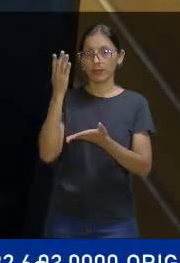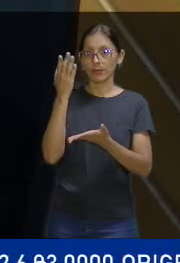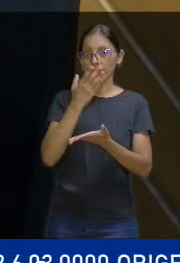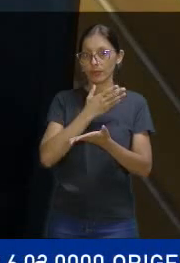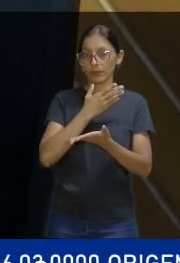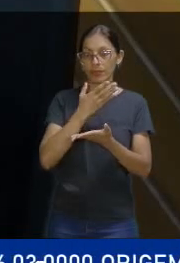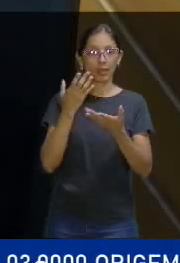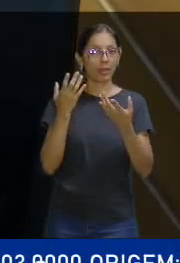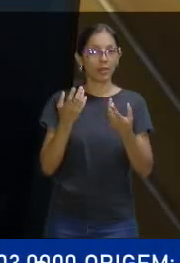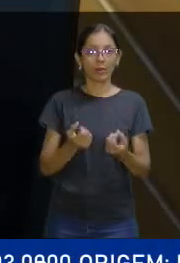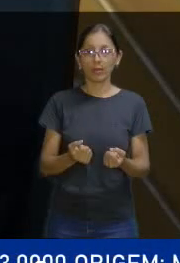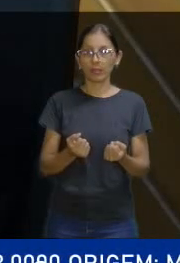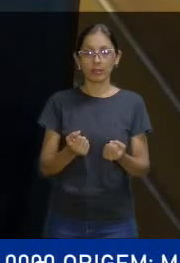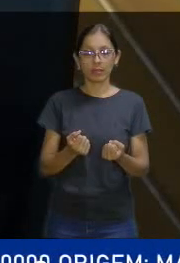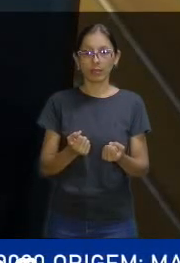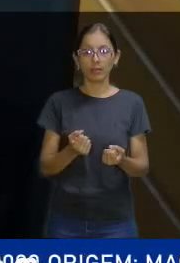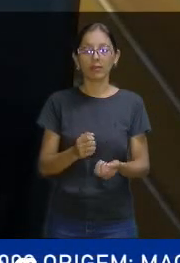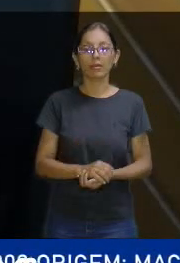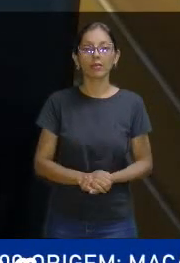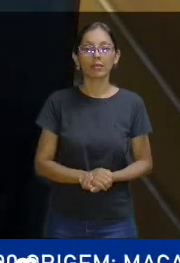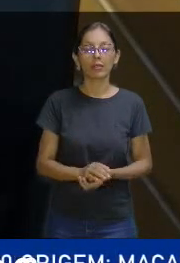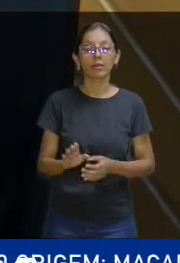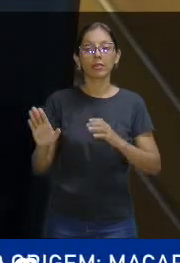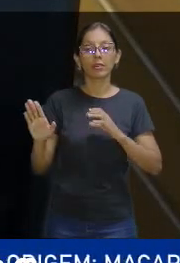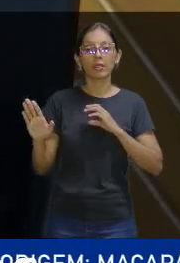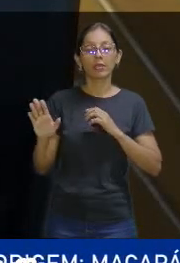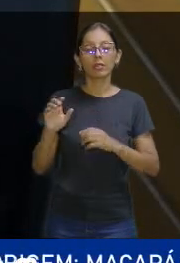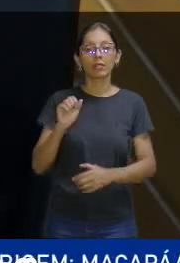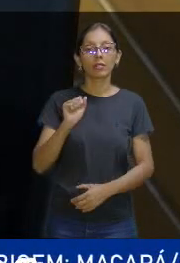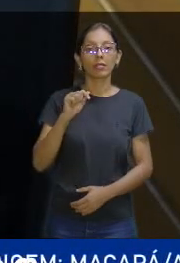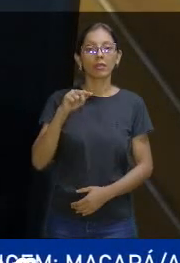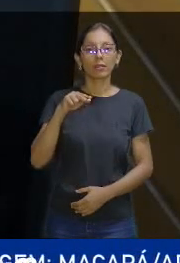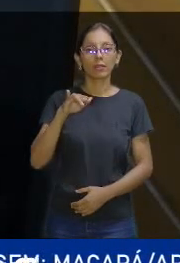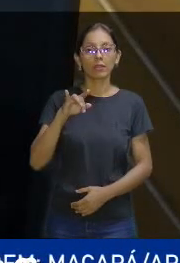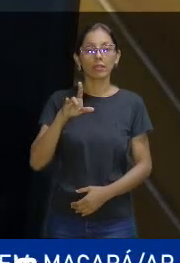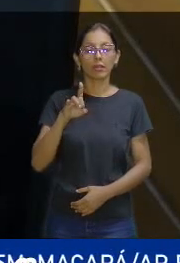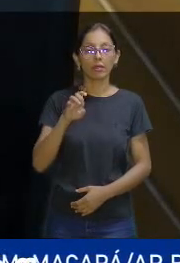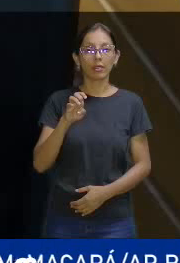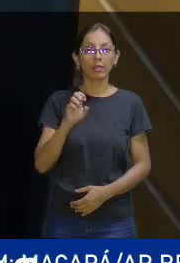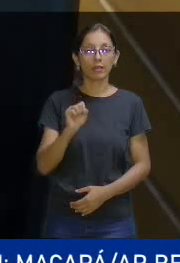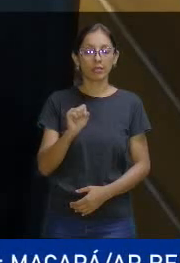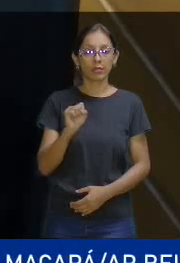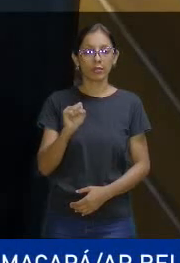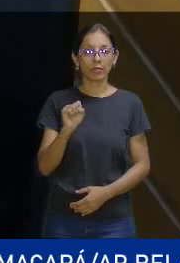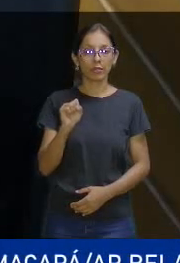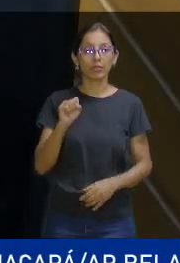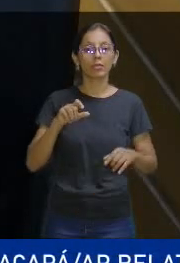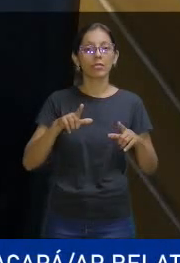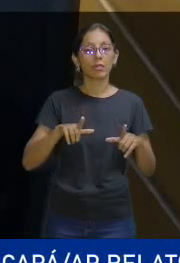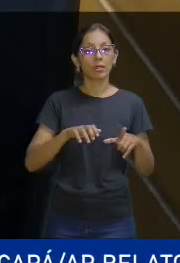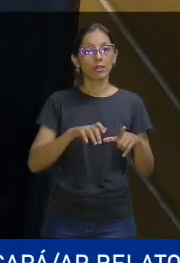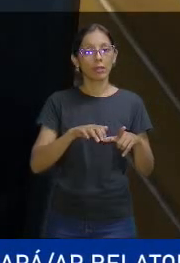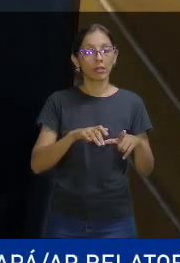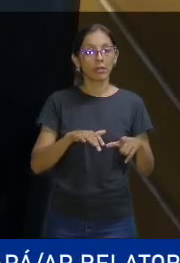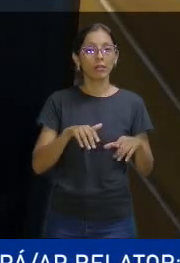contas da prestação de contas de Aquiles Eduardo Pontes Campos, referente às eleições de 2022, nos